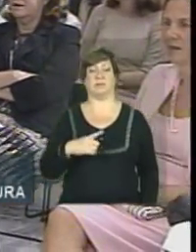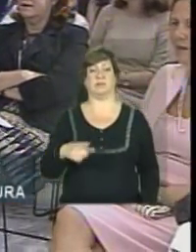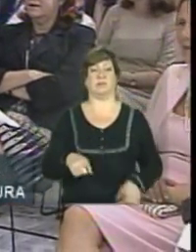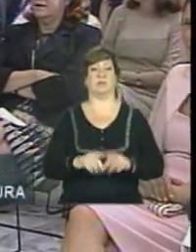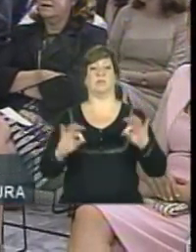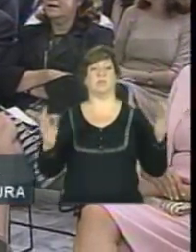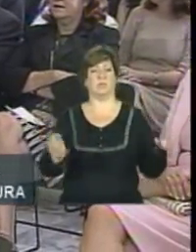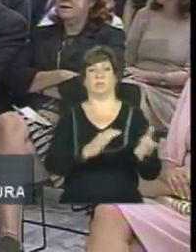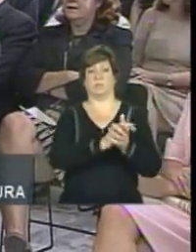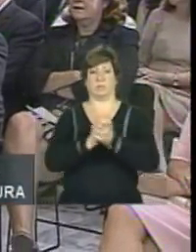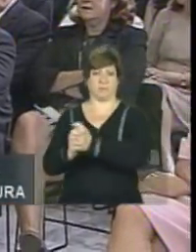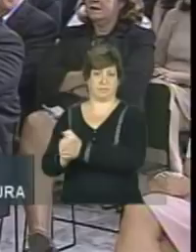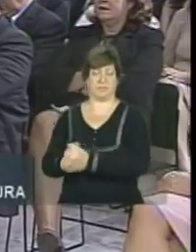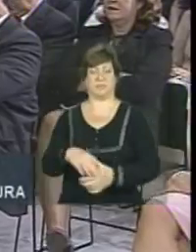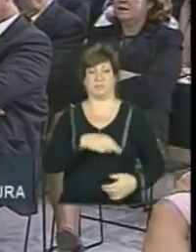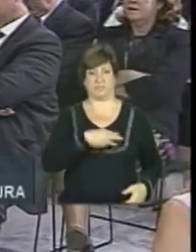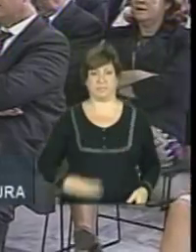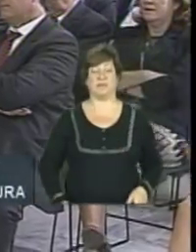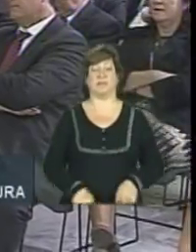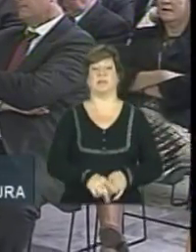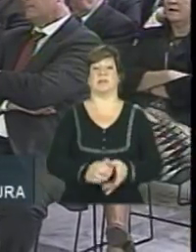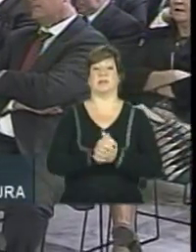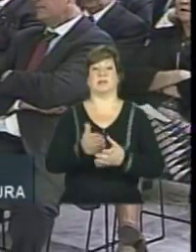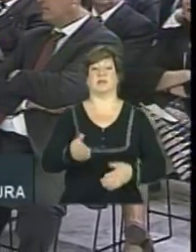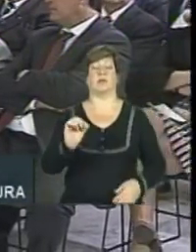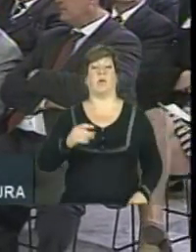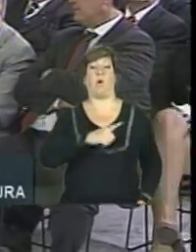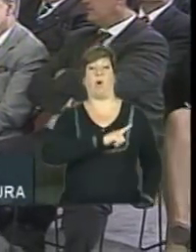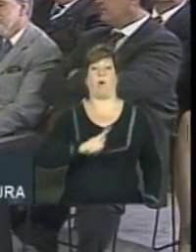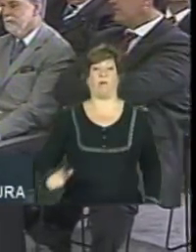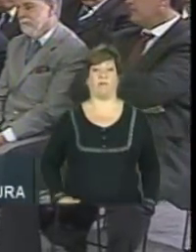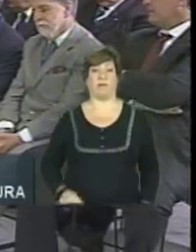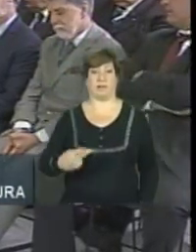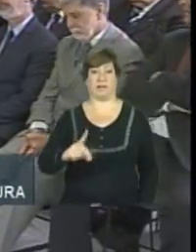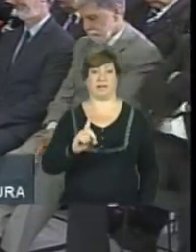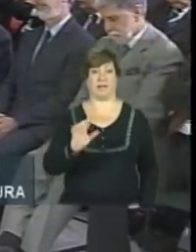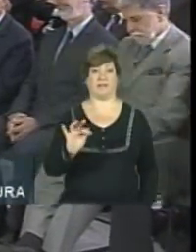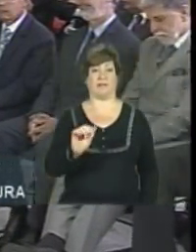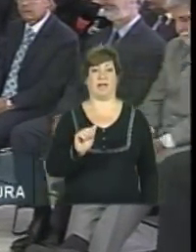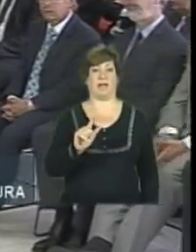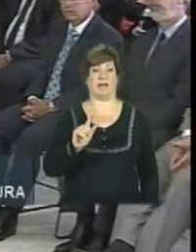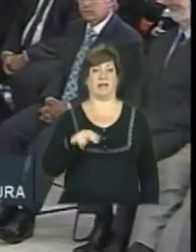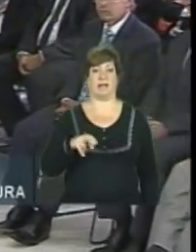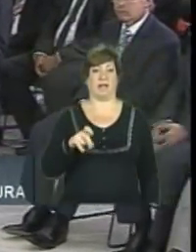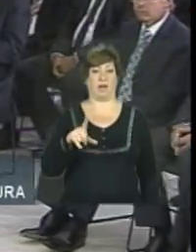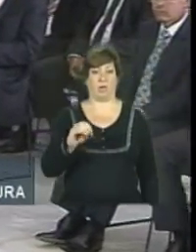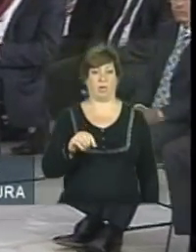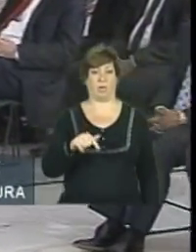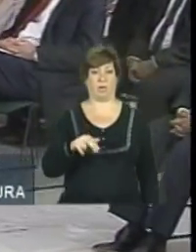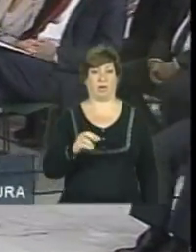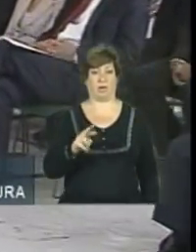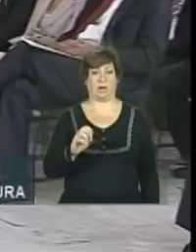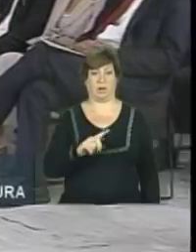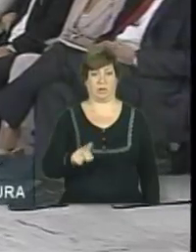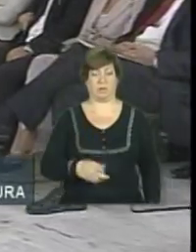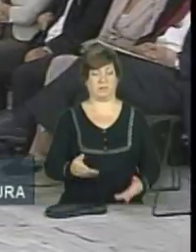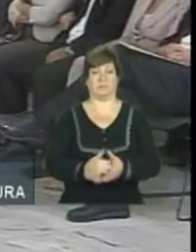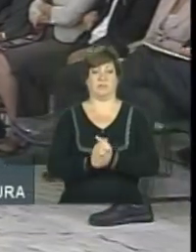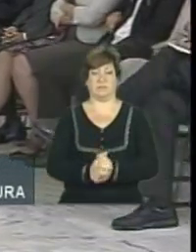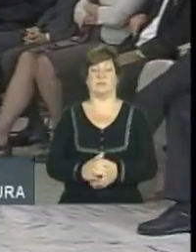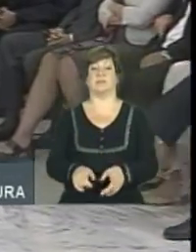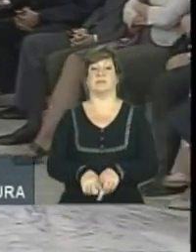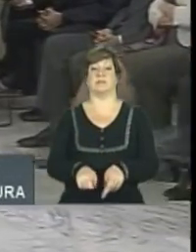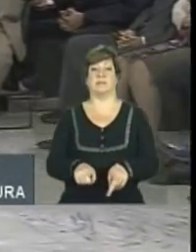Queria cumprimentar o governador Agnello Queiroz, do Distrito Federal, o senhor José Wellington de